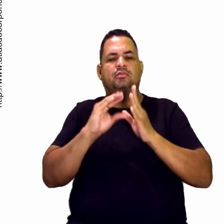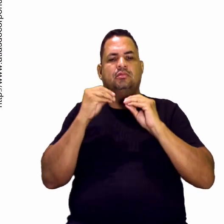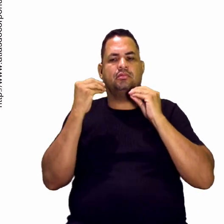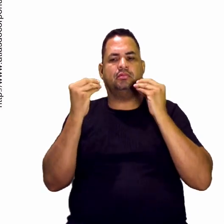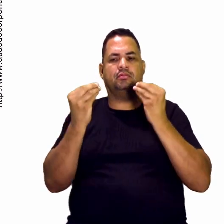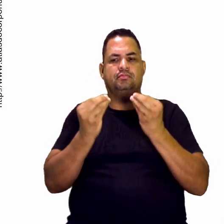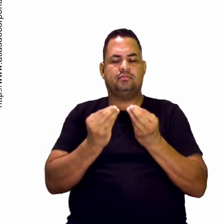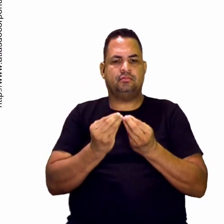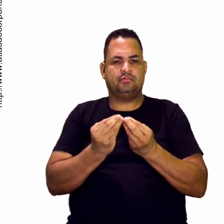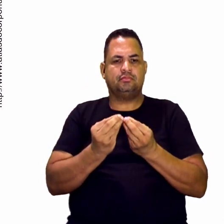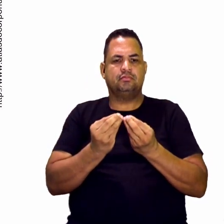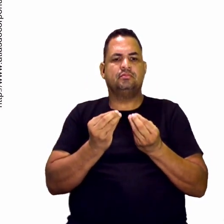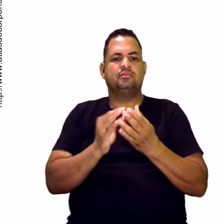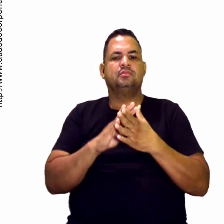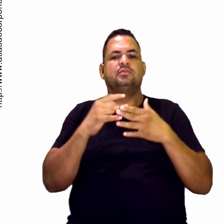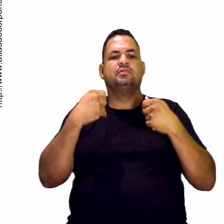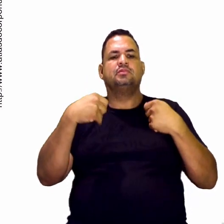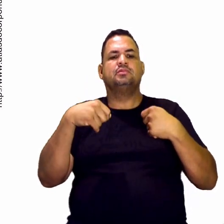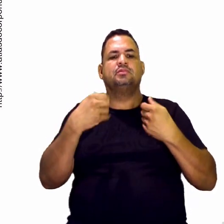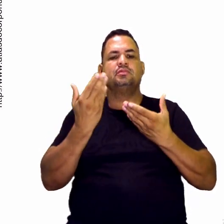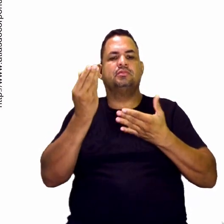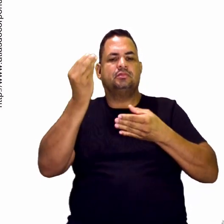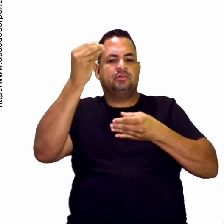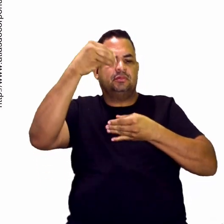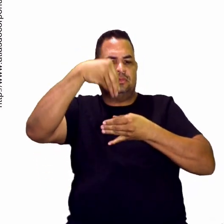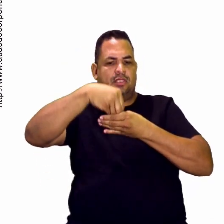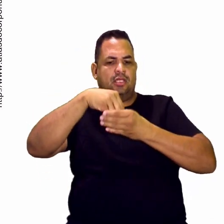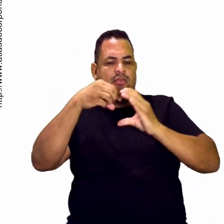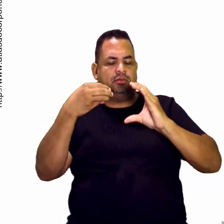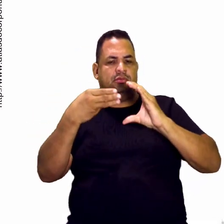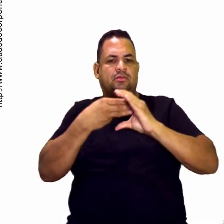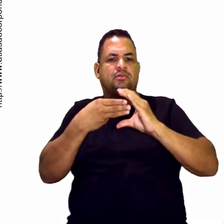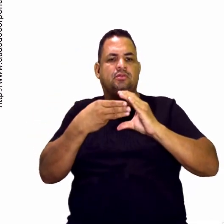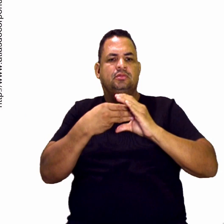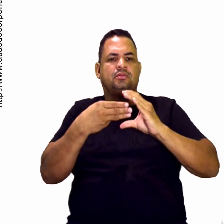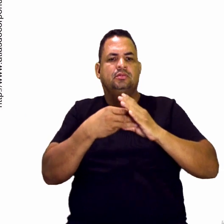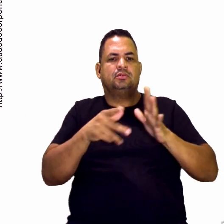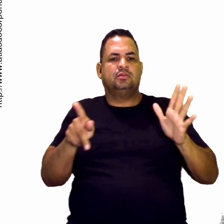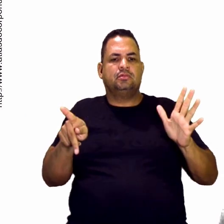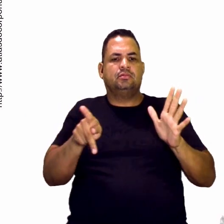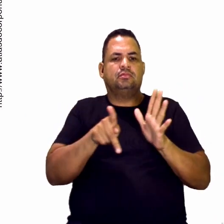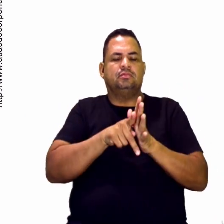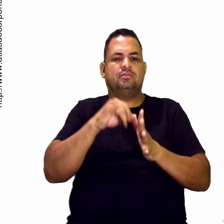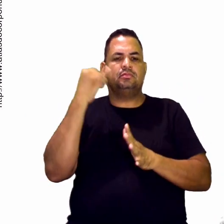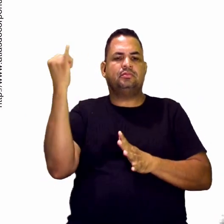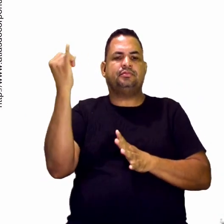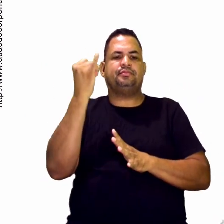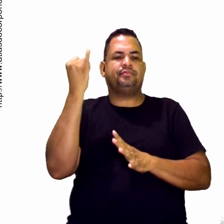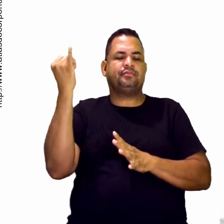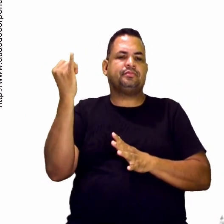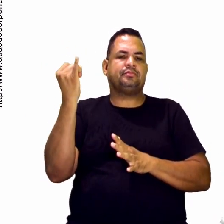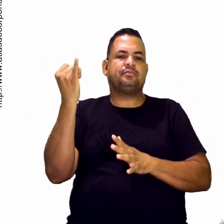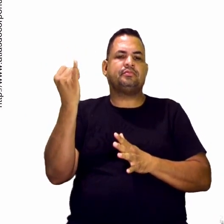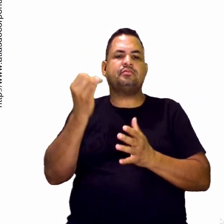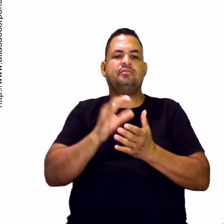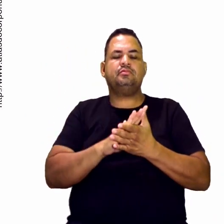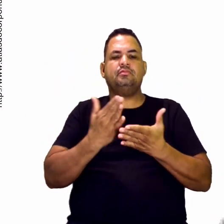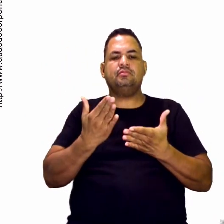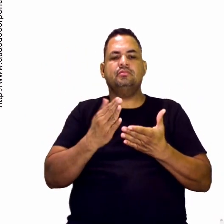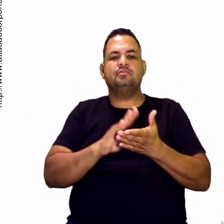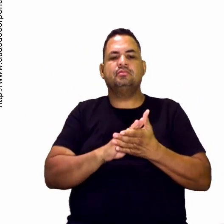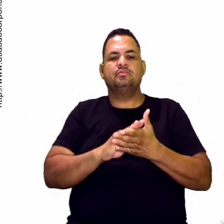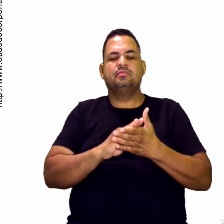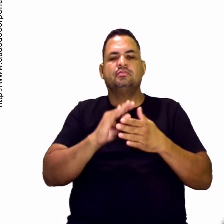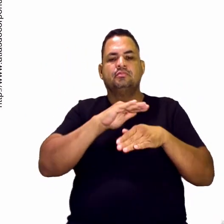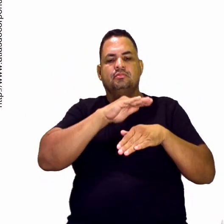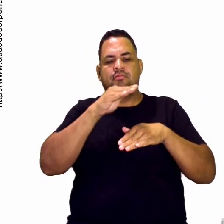substância ser necessária lá dentro da célula, a própria importância da membrana